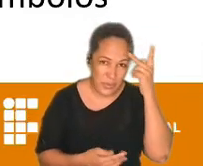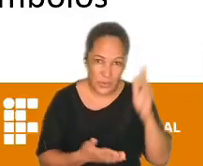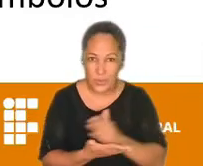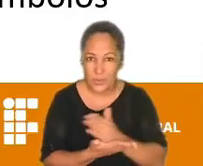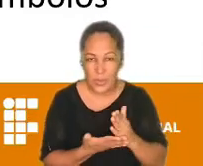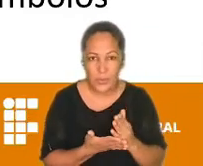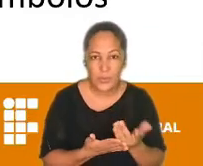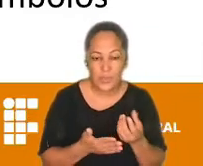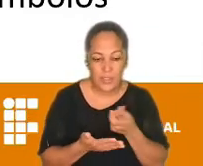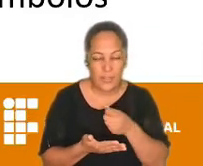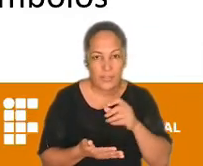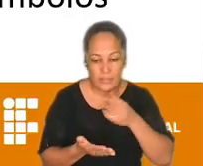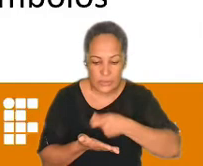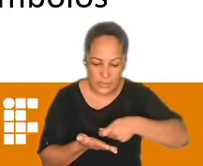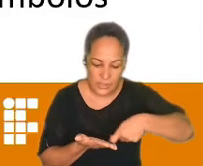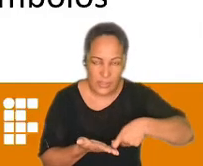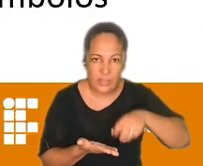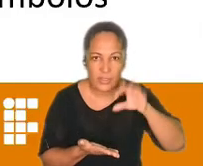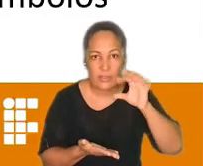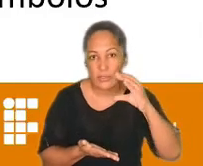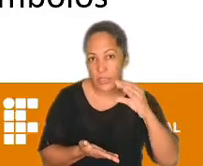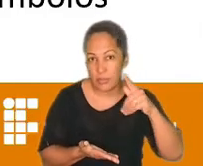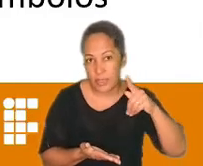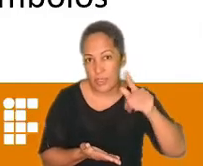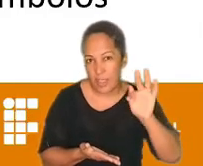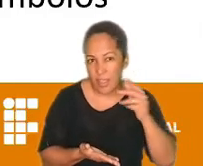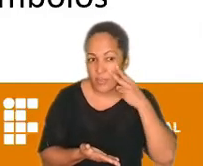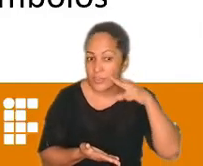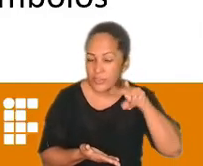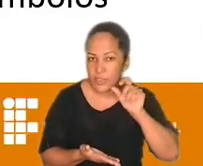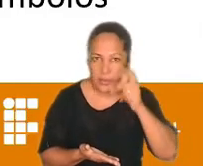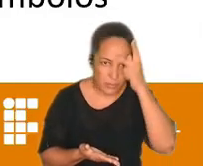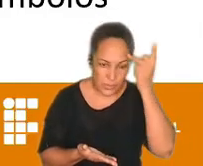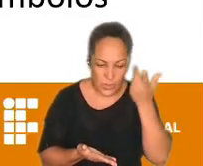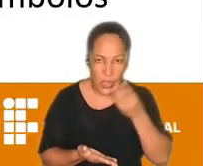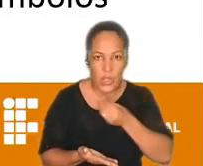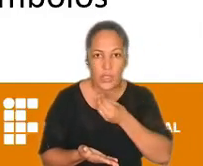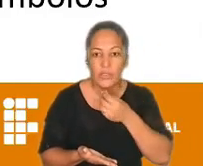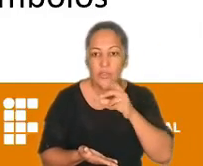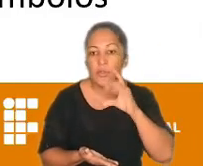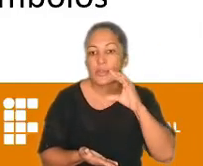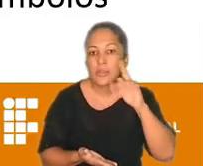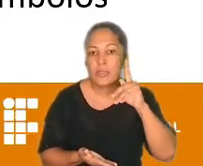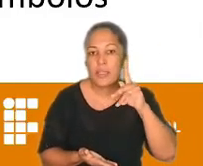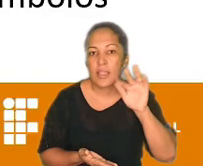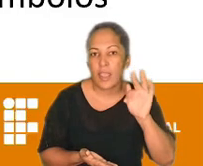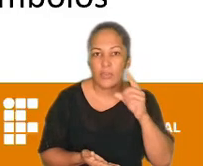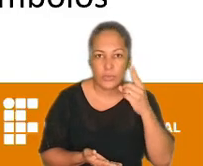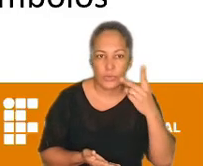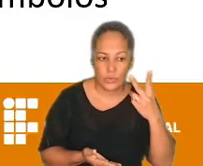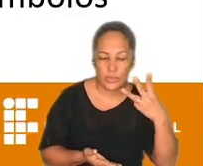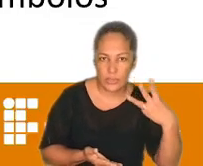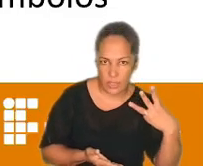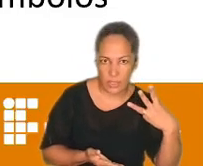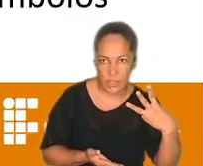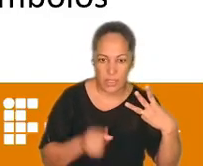escrever o CPF, você pode prestar atenção, a pessoa coloca assim, ó, vou colocar aqui um CPF fictício, 1, 2, 3, aí ele coloca